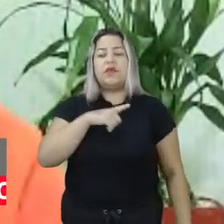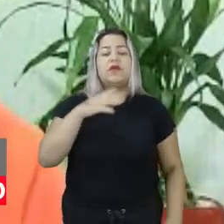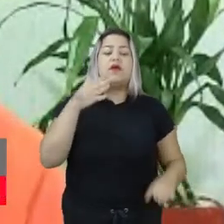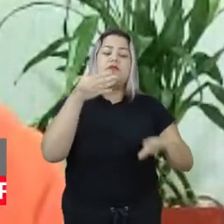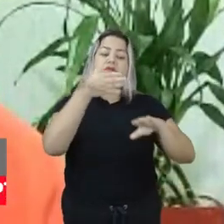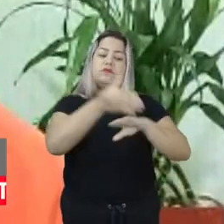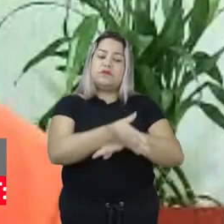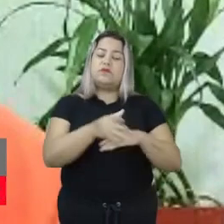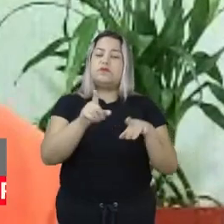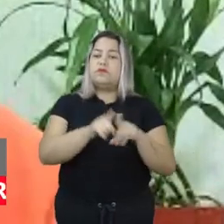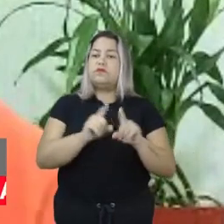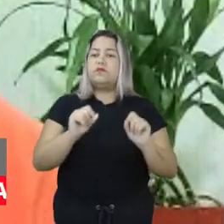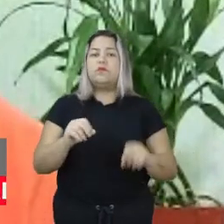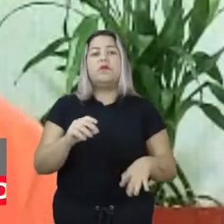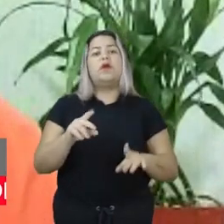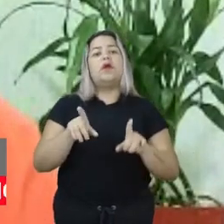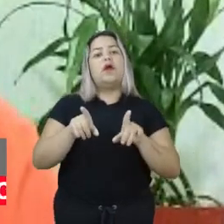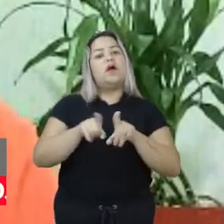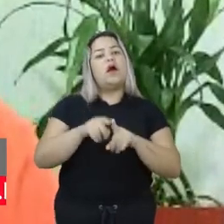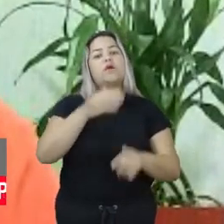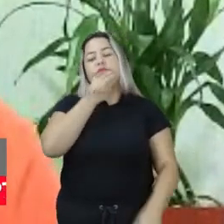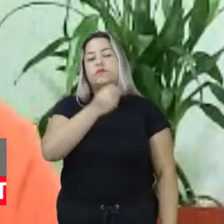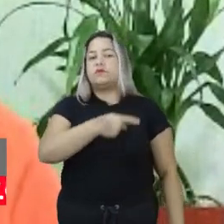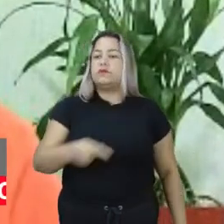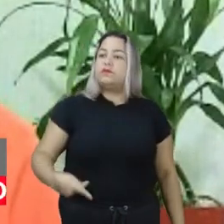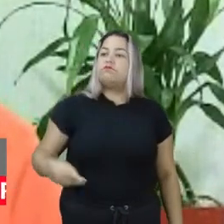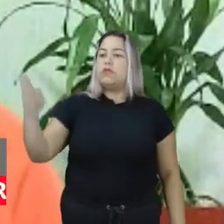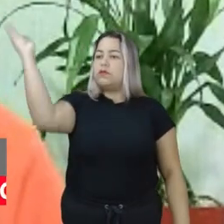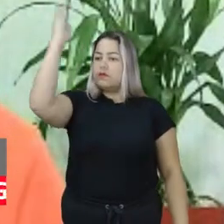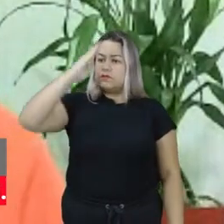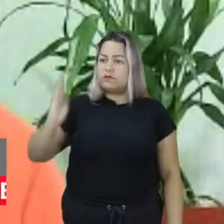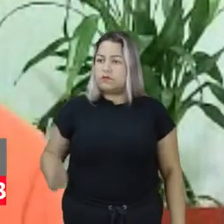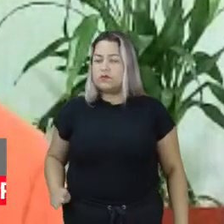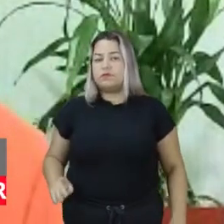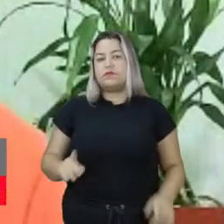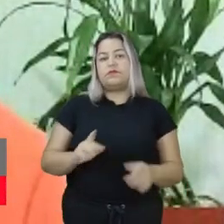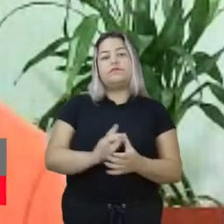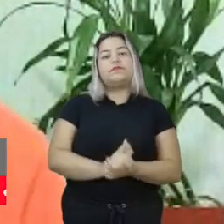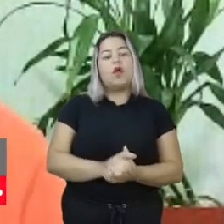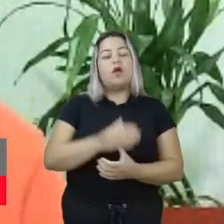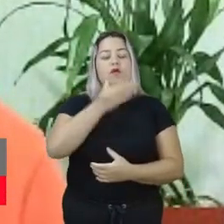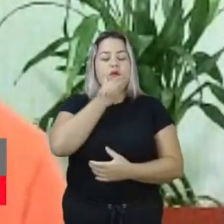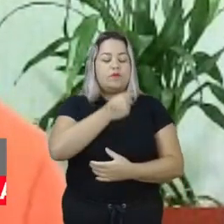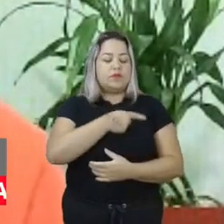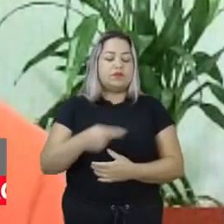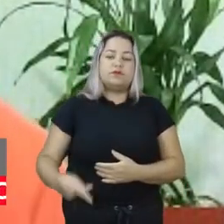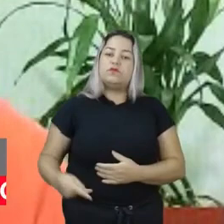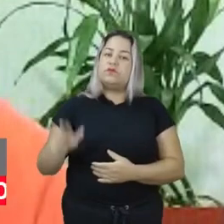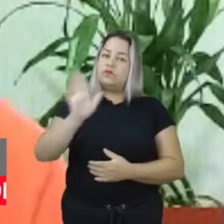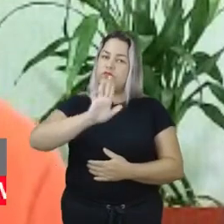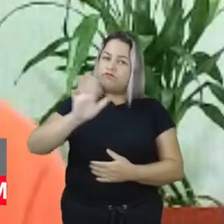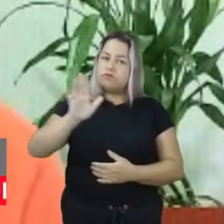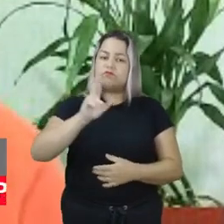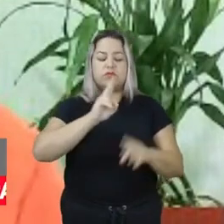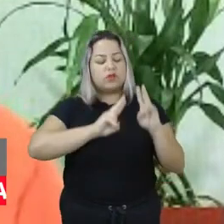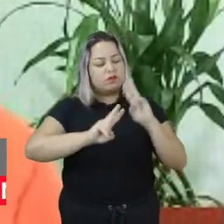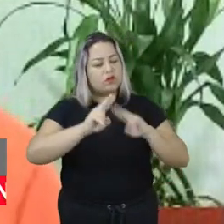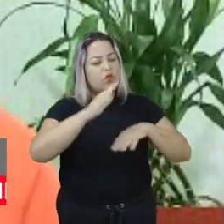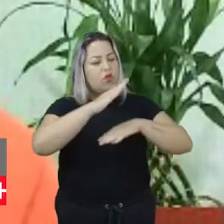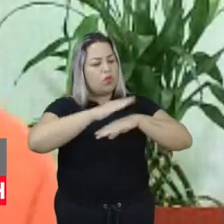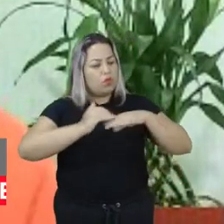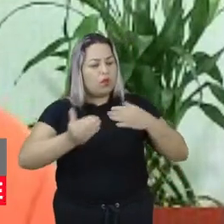acesso direto à presidência da República para tratar dos seus problemas, das suas demandas. O presidente Lula olha com carinho,